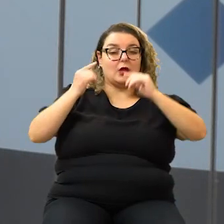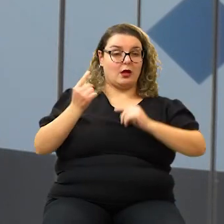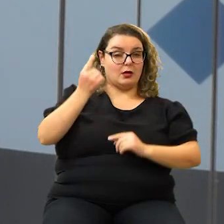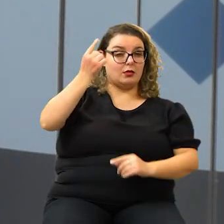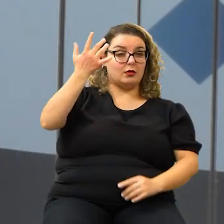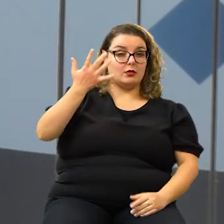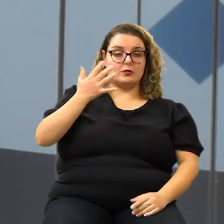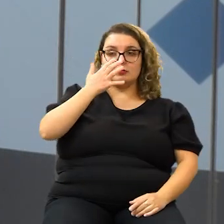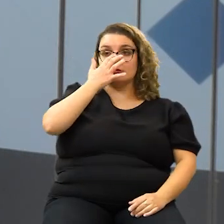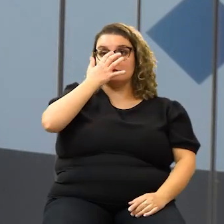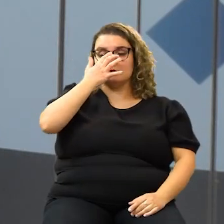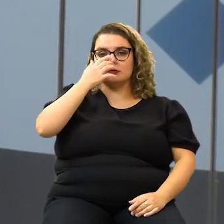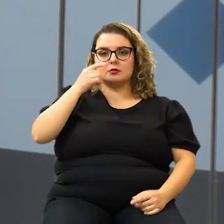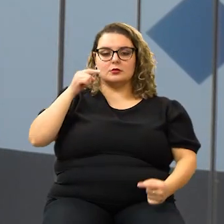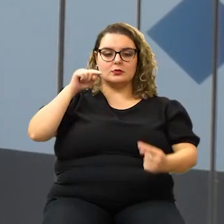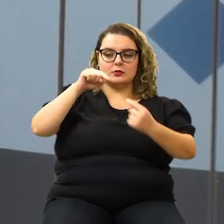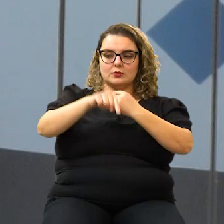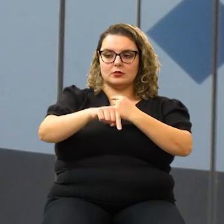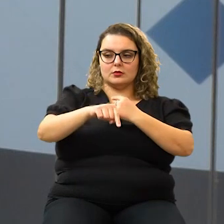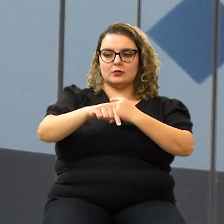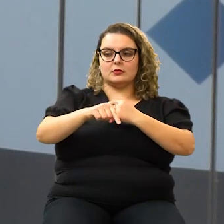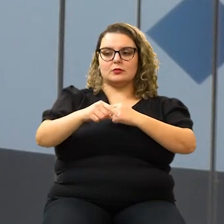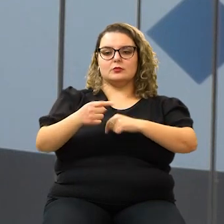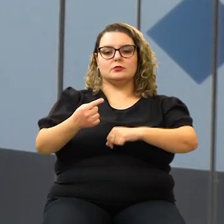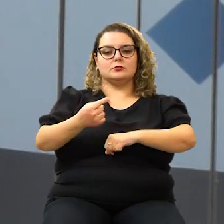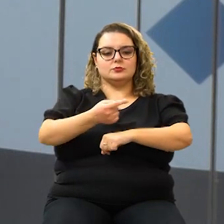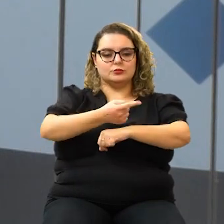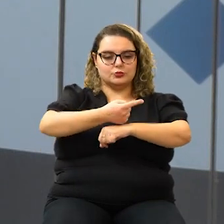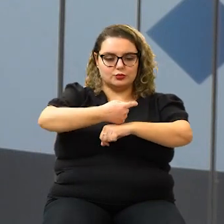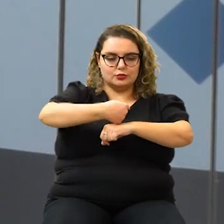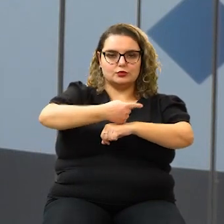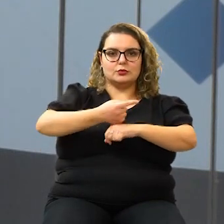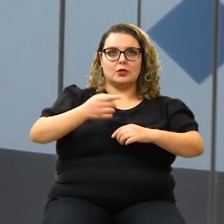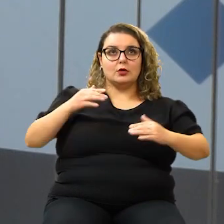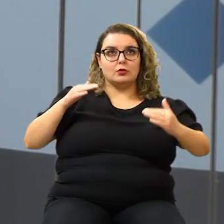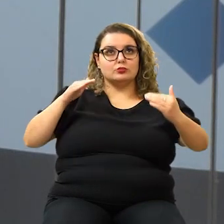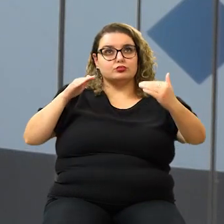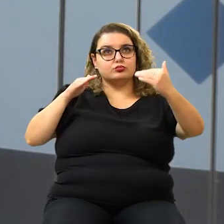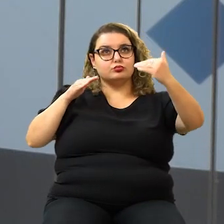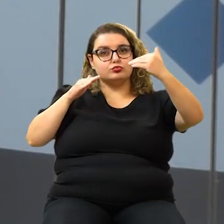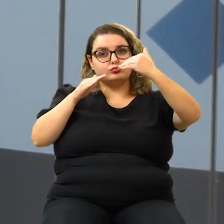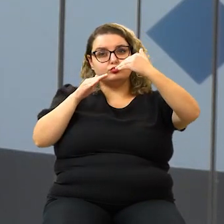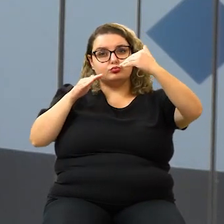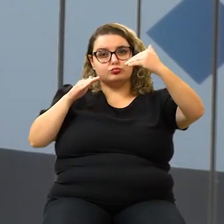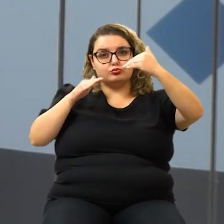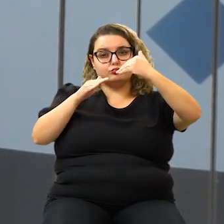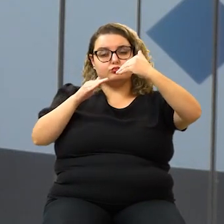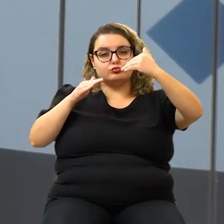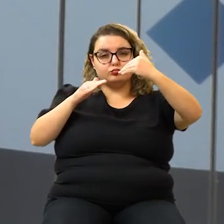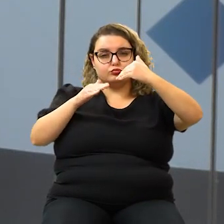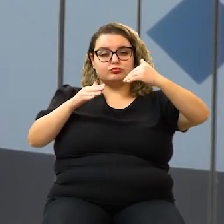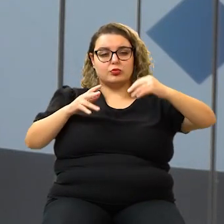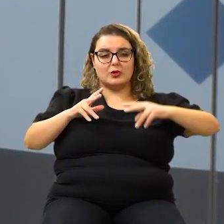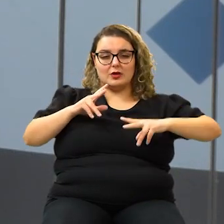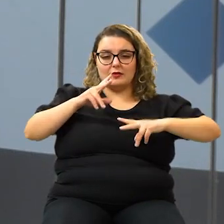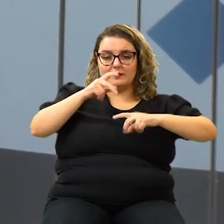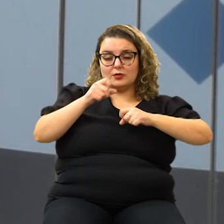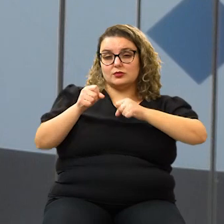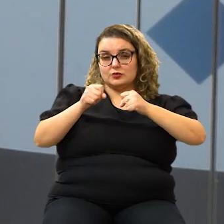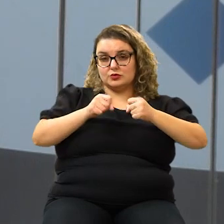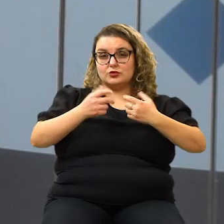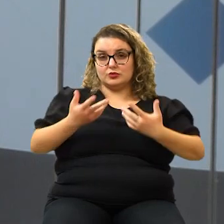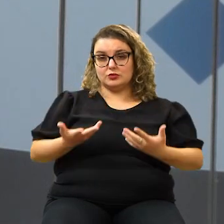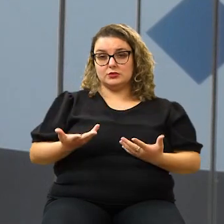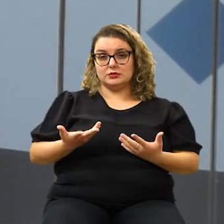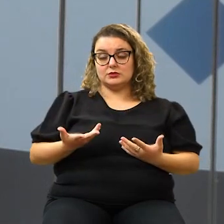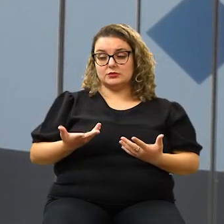sentido contrário aos ponteiros do relógio, né, numa camada muito intensa e muito poderosa, muito forte,